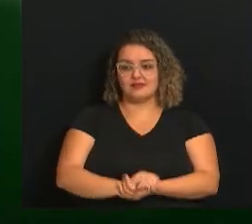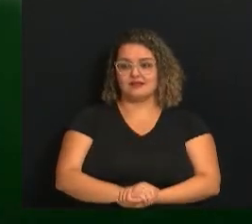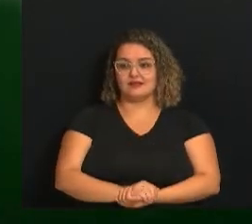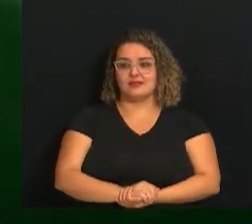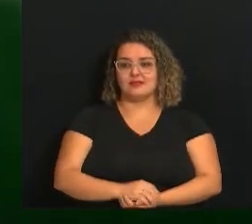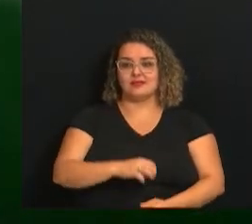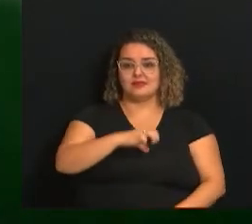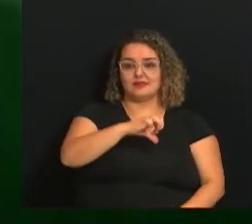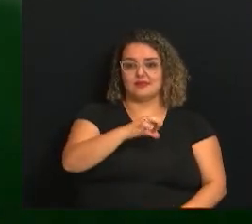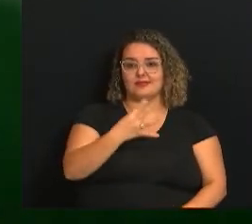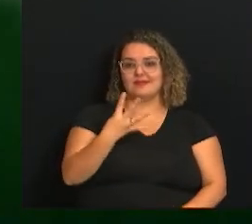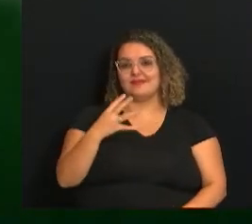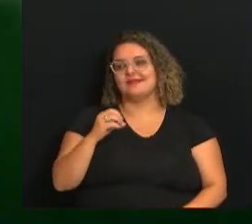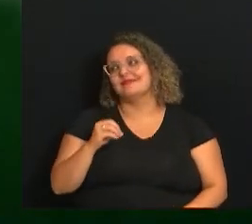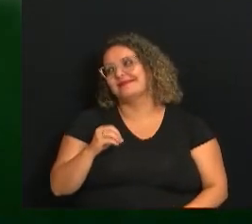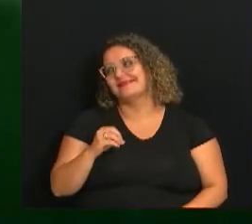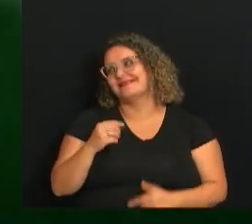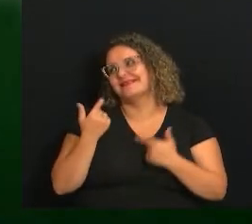940.